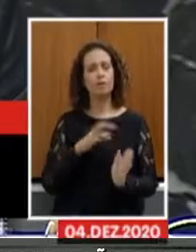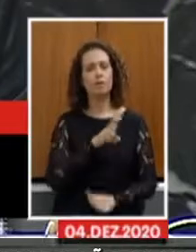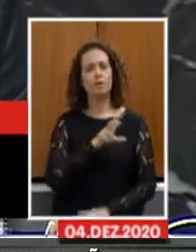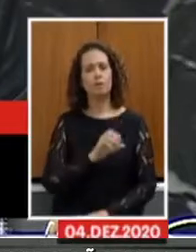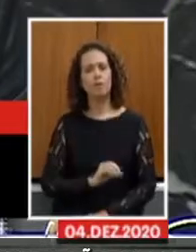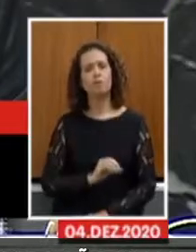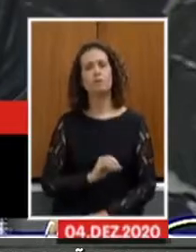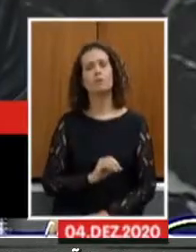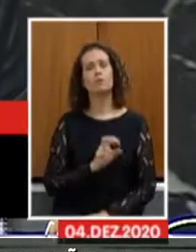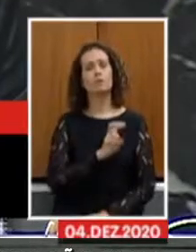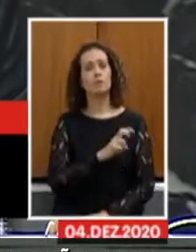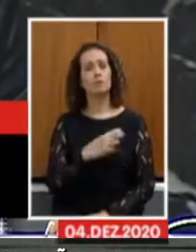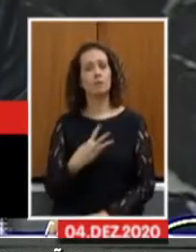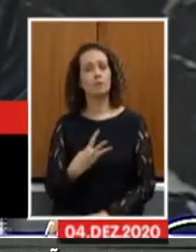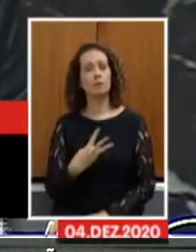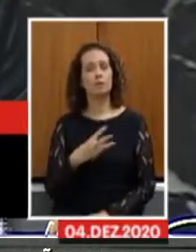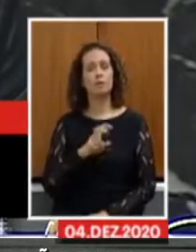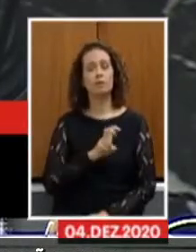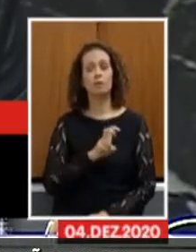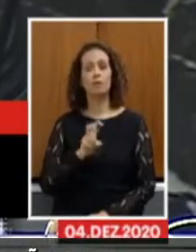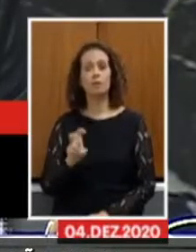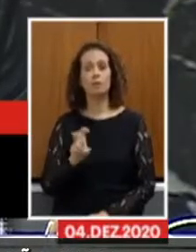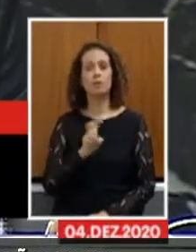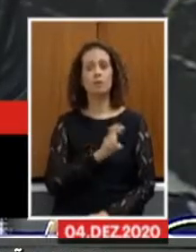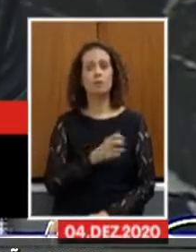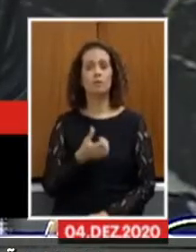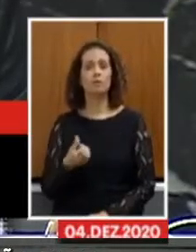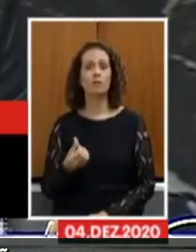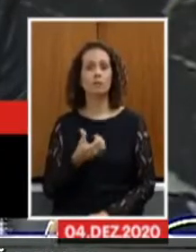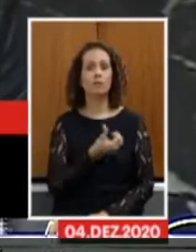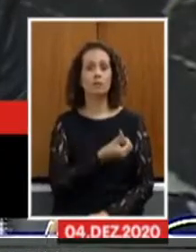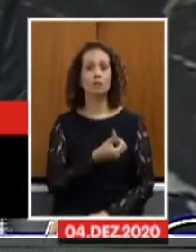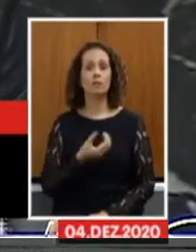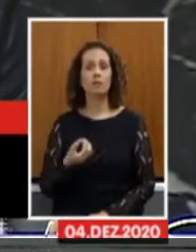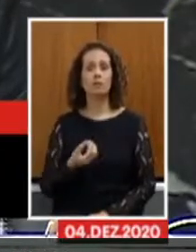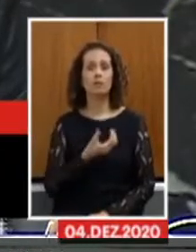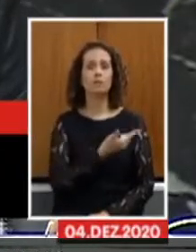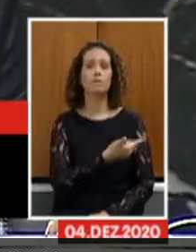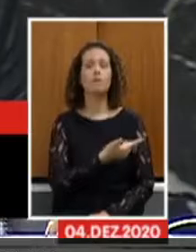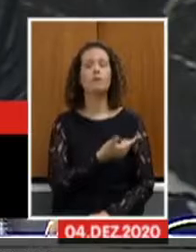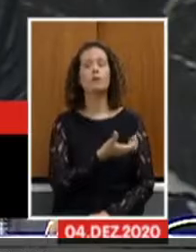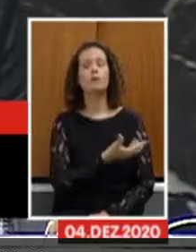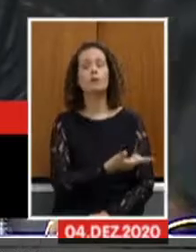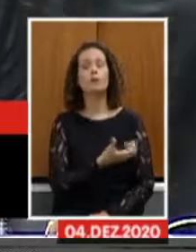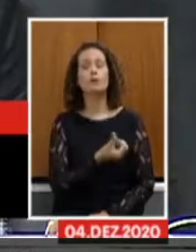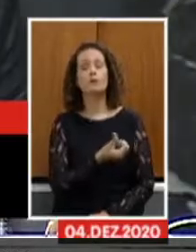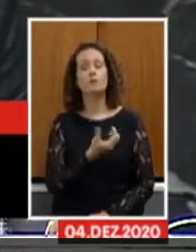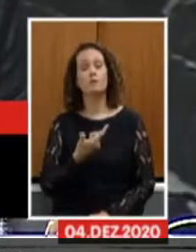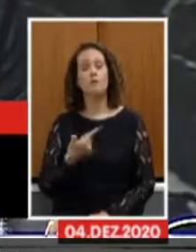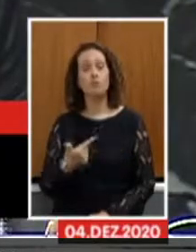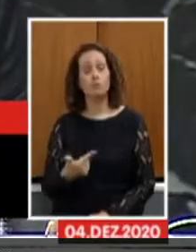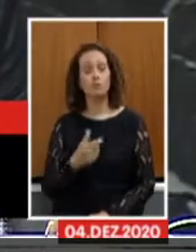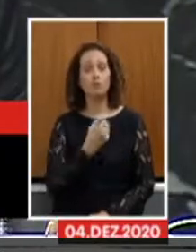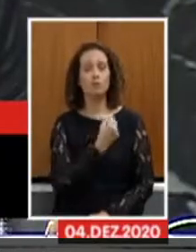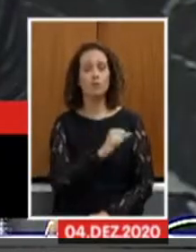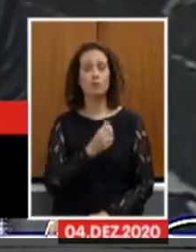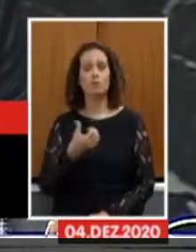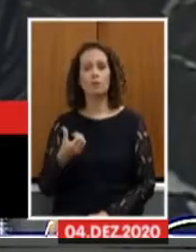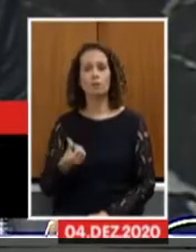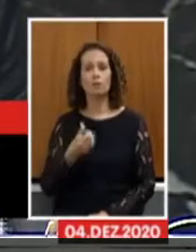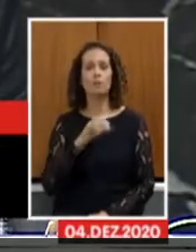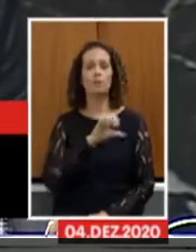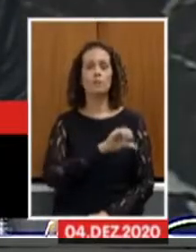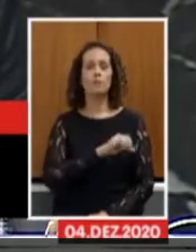53, 55, 56, 58 a 60, 62 a 64, 66 a 83, 86, 91